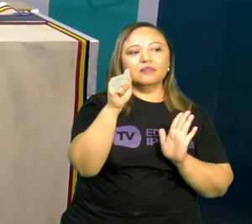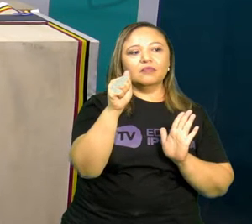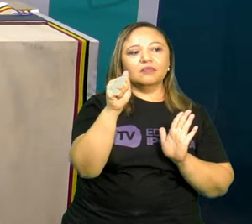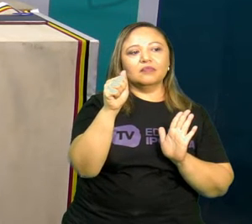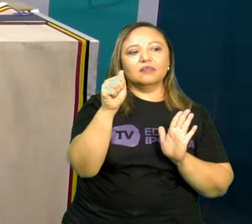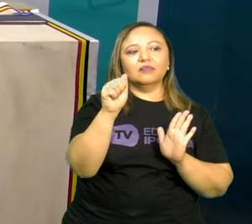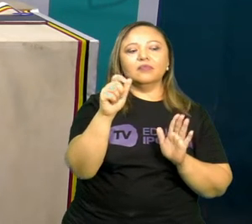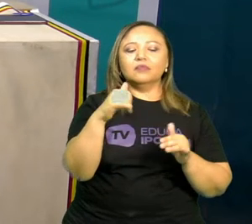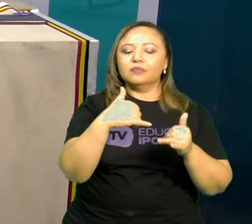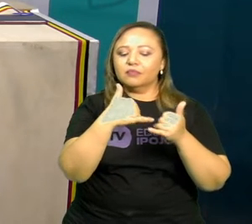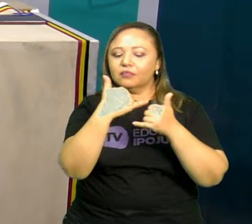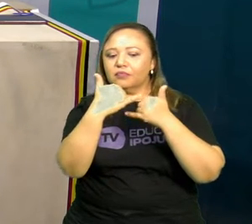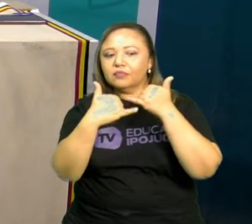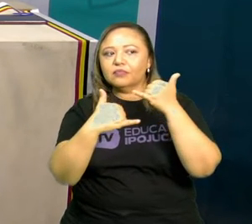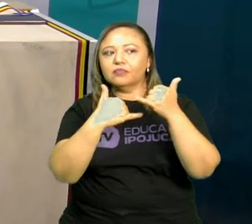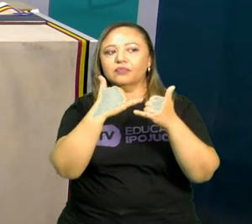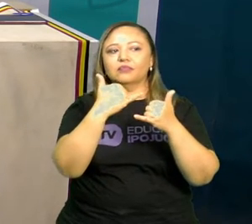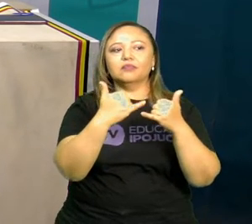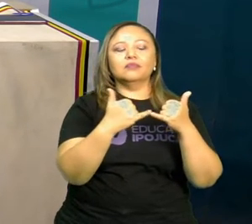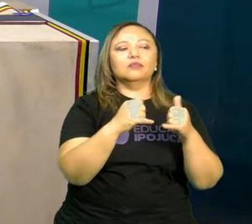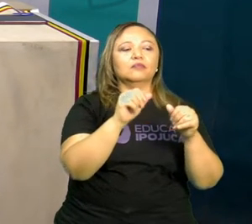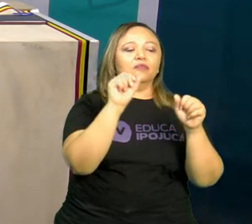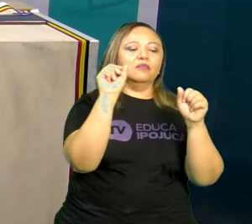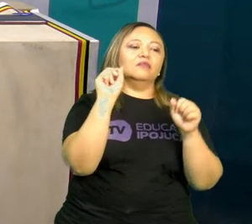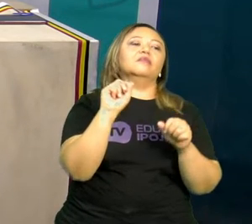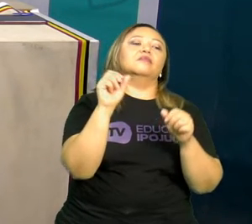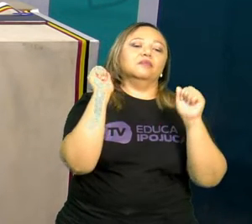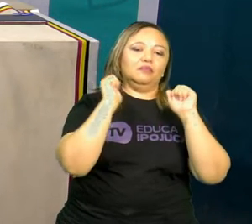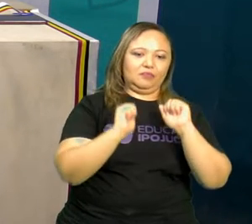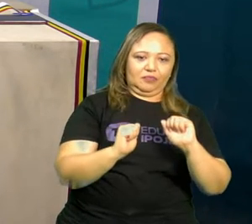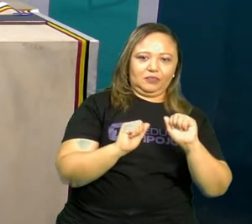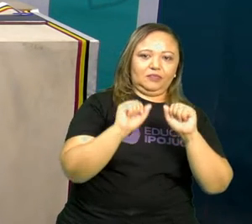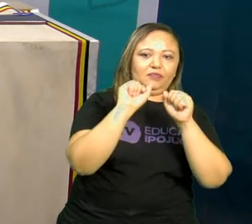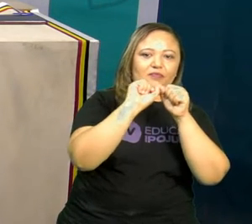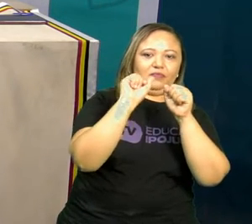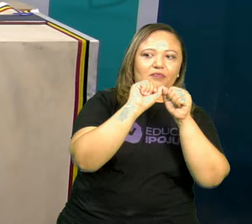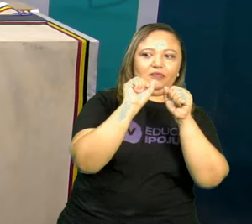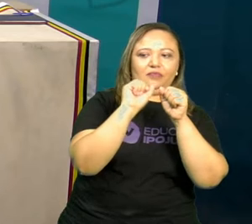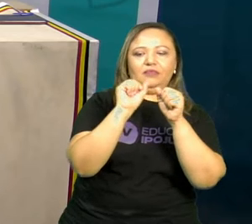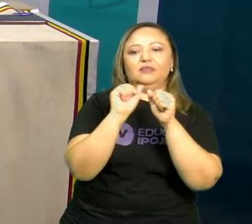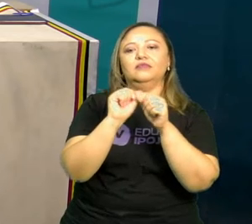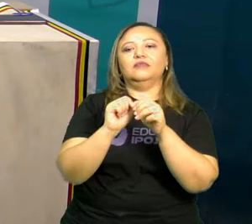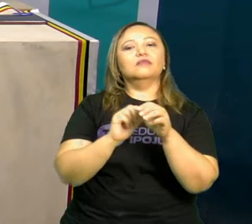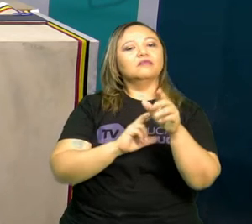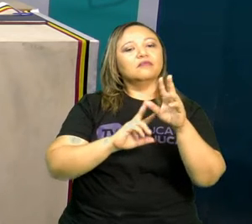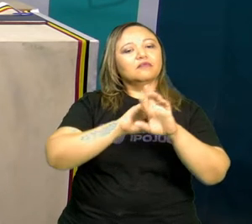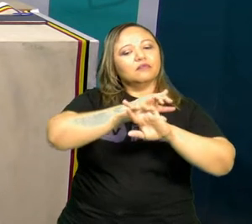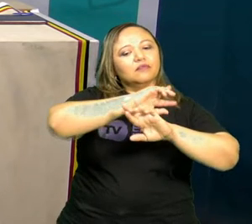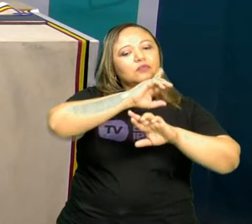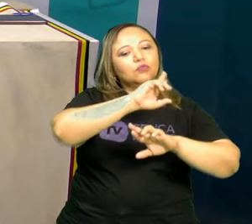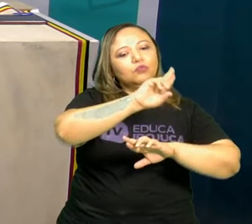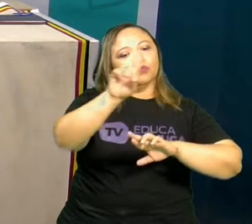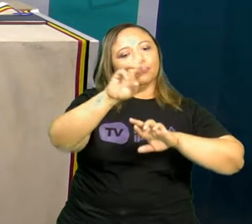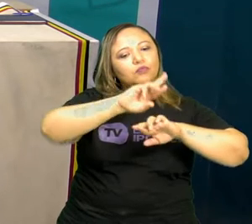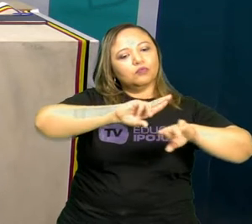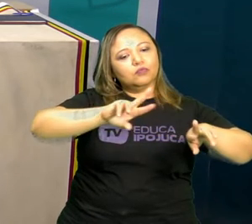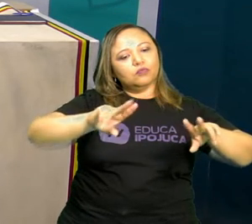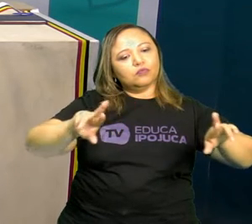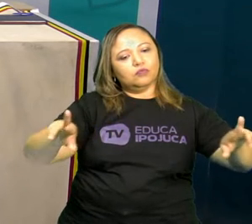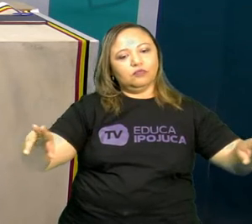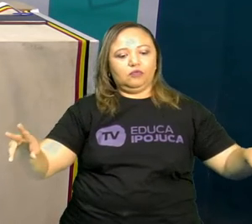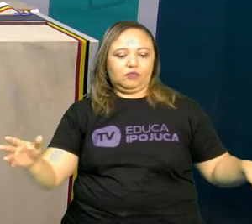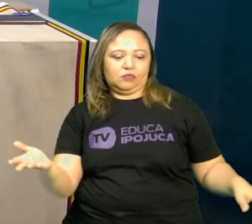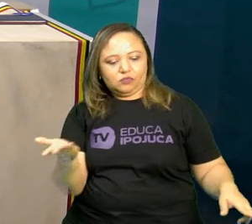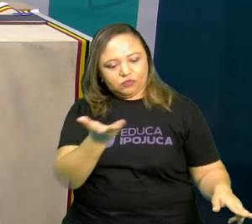essa brincadeira a gente pode fazer vários nomes, várias letrinhas dos nossos